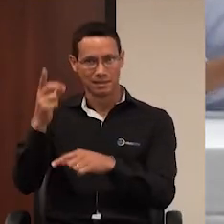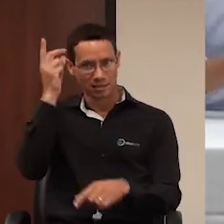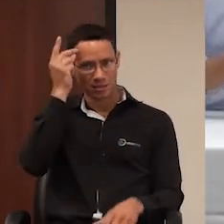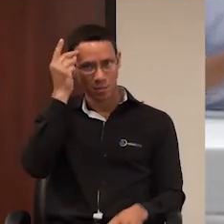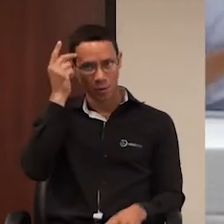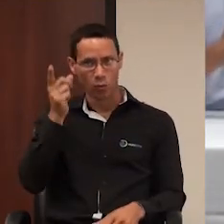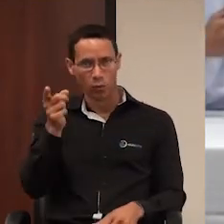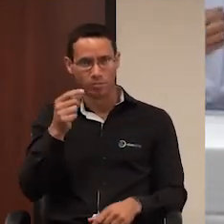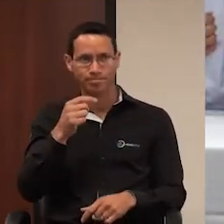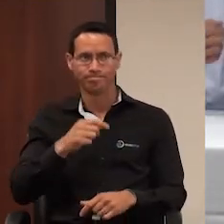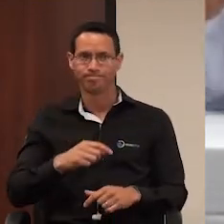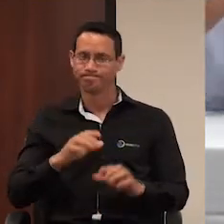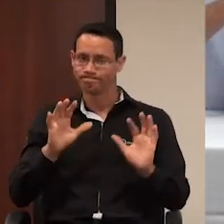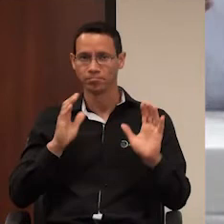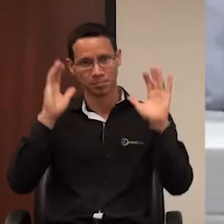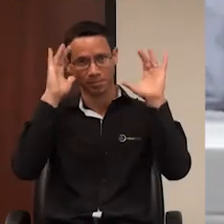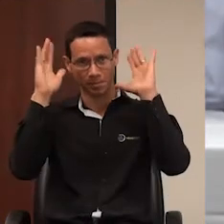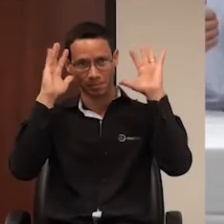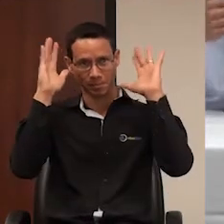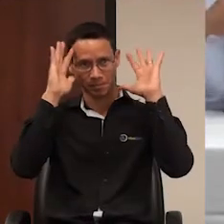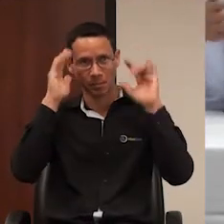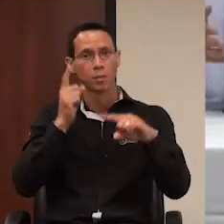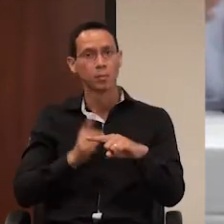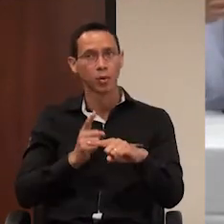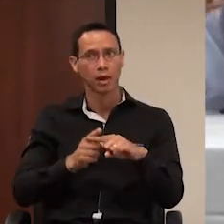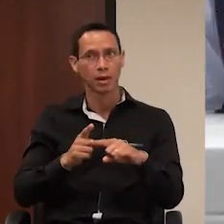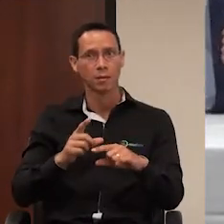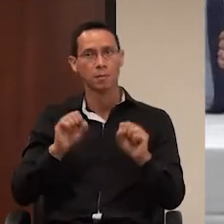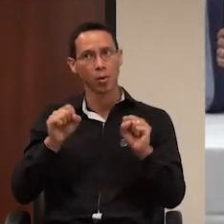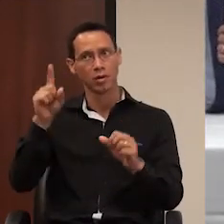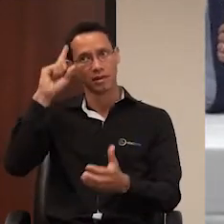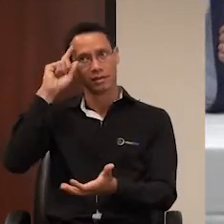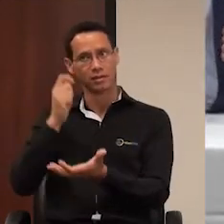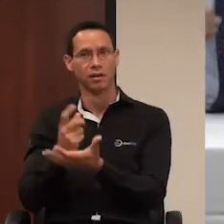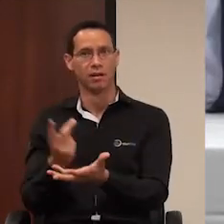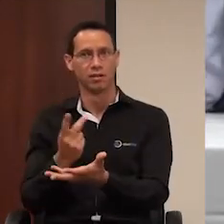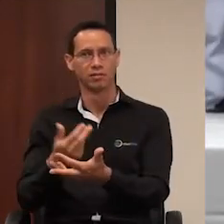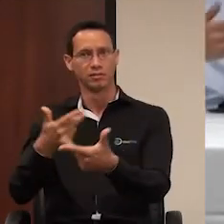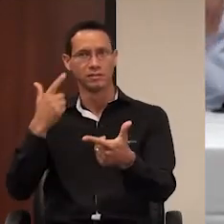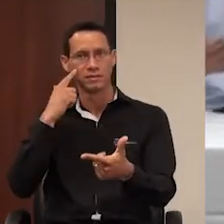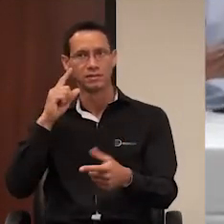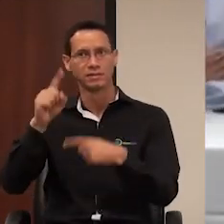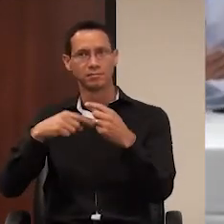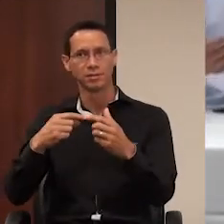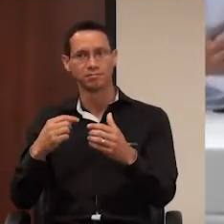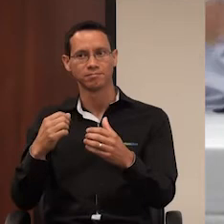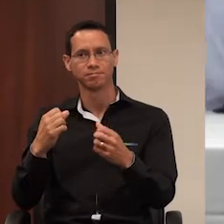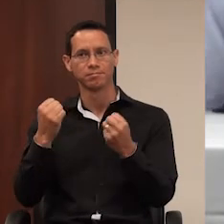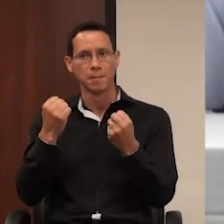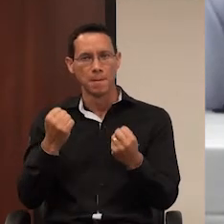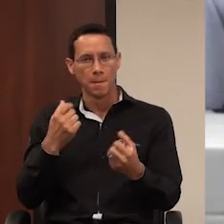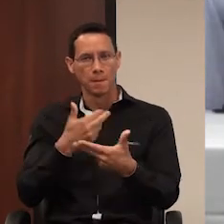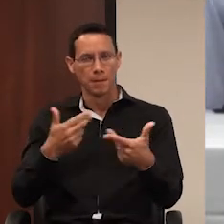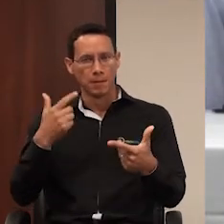de uma vez para isso, porque o risco de ter uma decisão contrária que vai fortalecendo outras decisões contrárias a isso é grande, né?